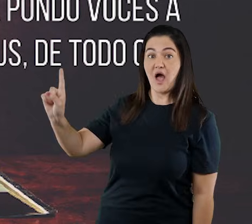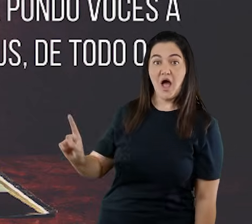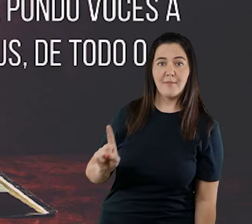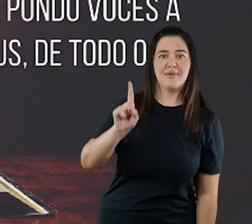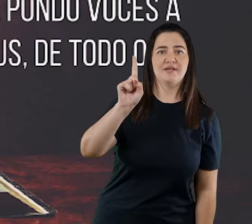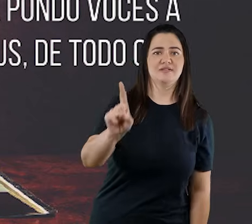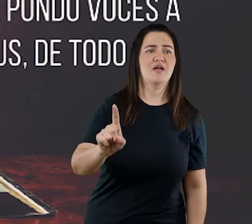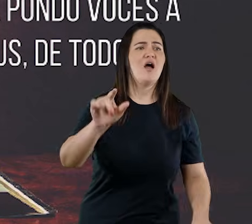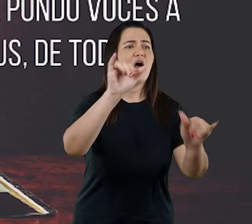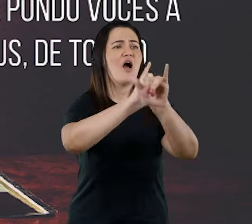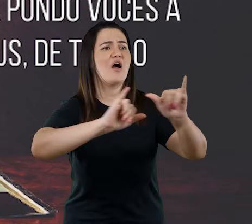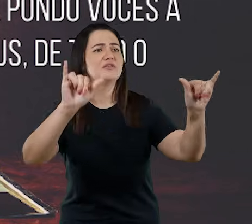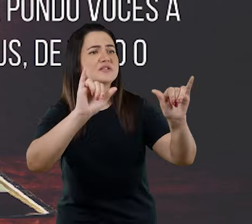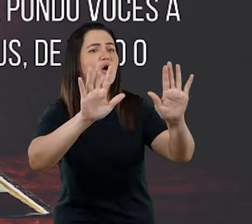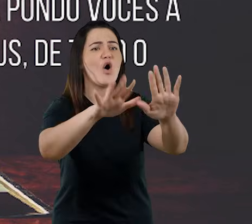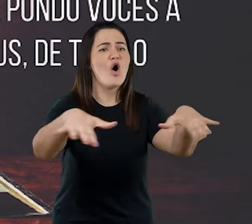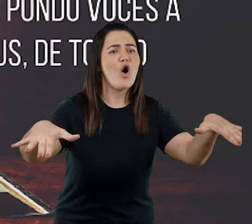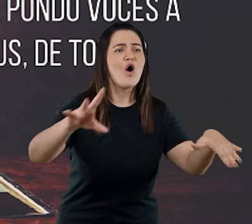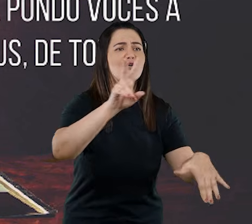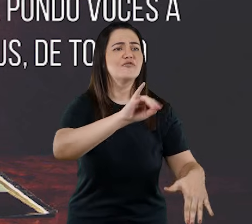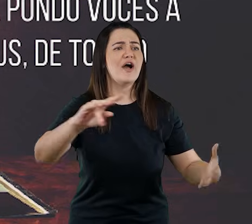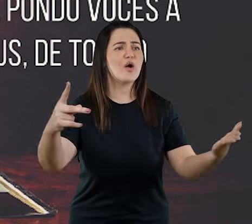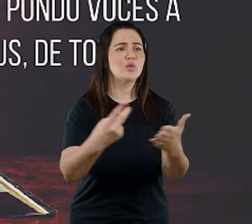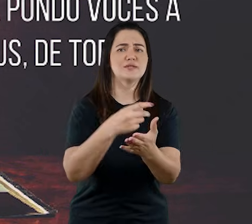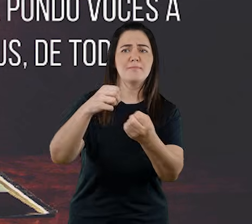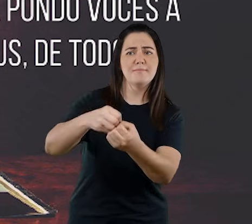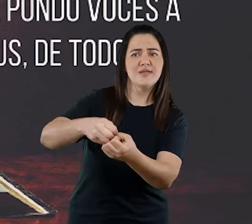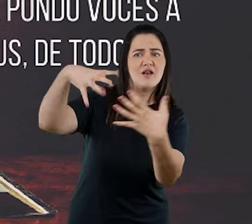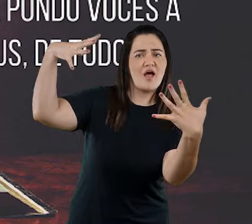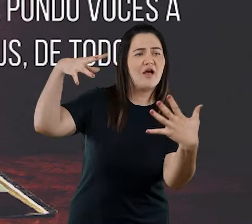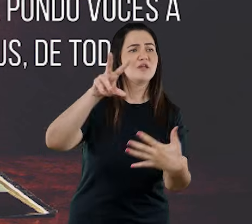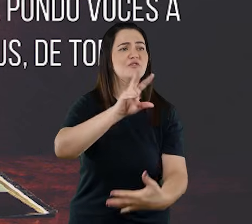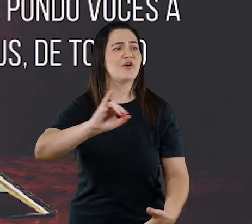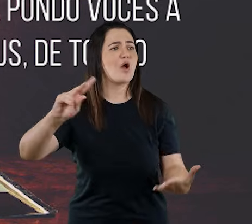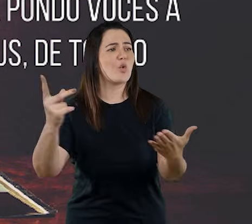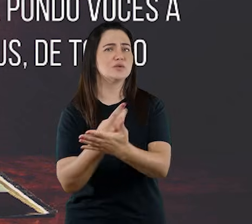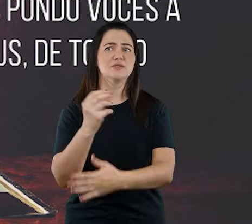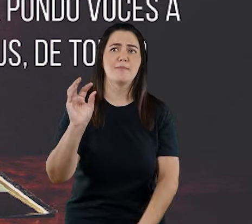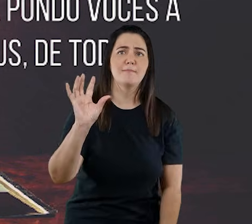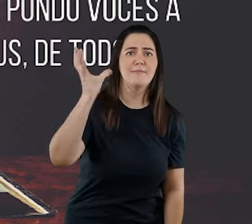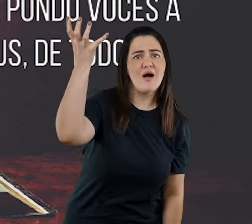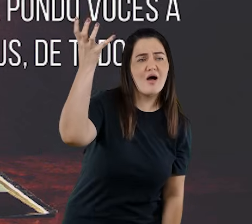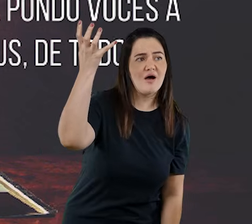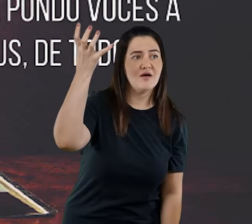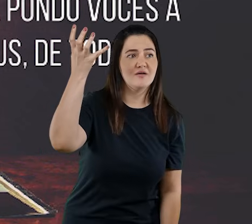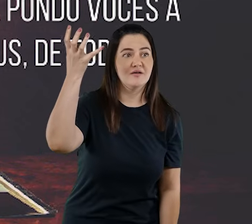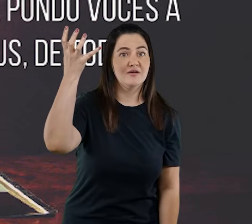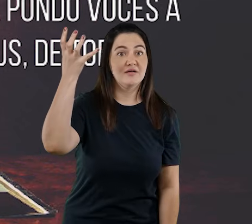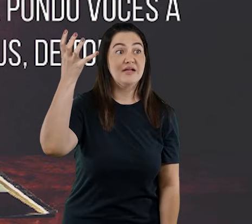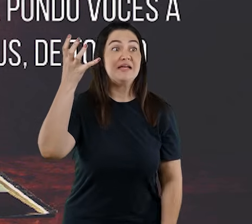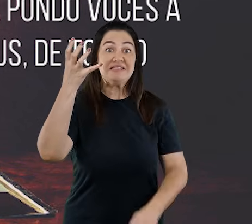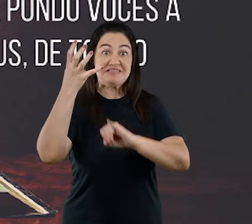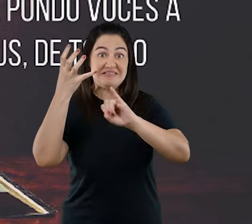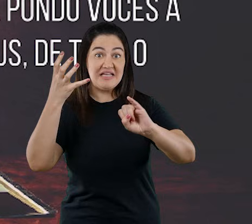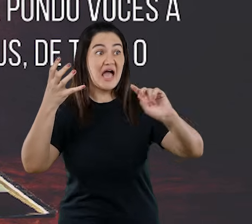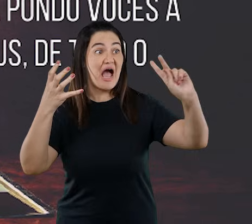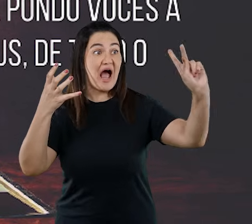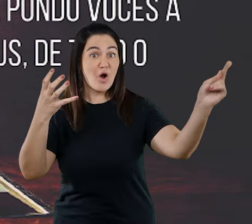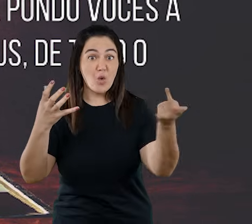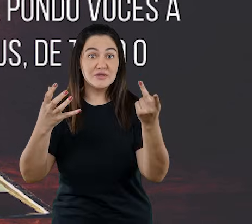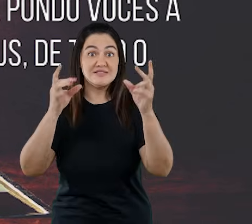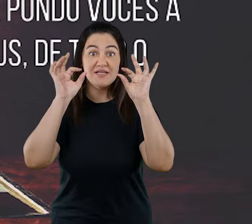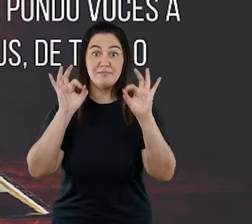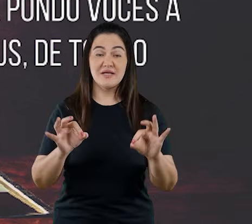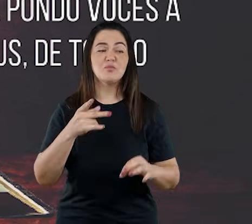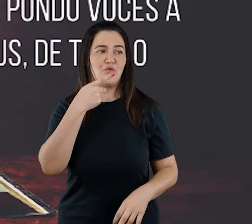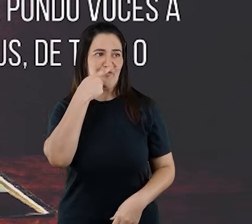ou sonhador e anunciar um sinal ou prodígio, e se acontecer esse sinal ou prodígio de que ele falou, e ele